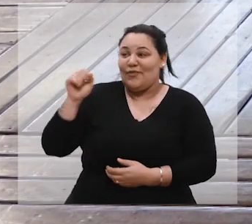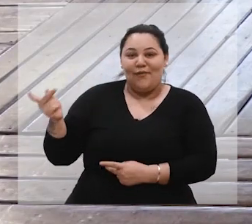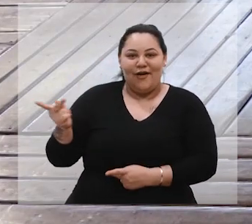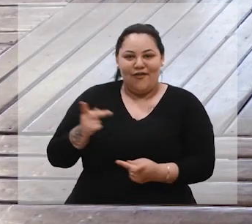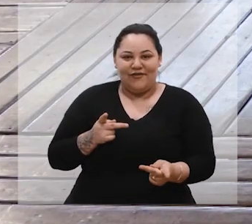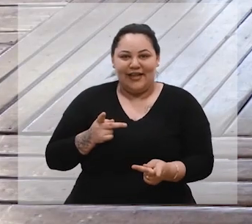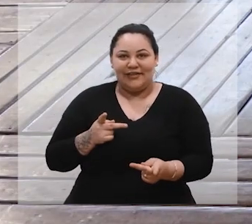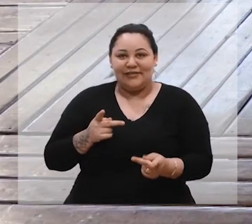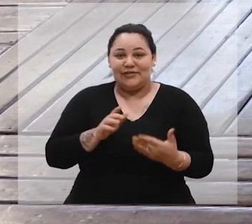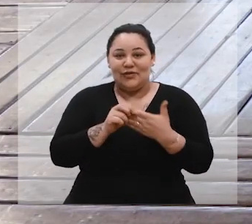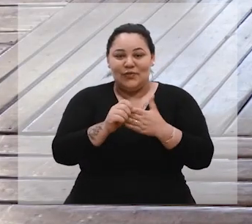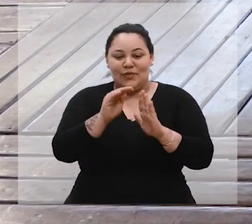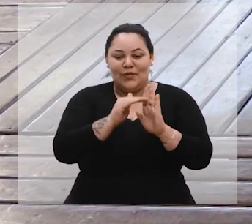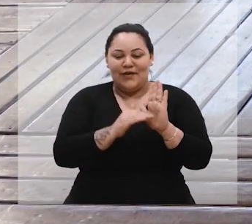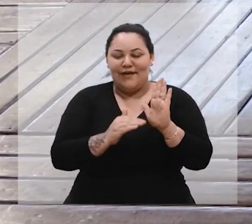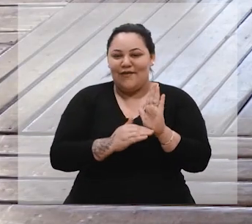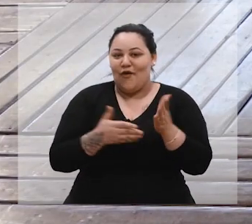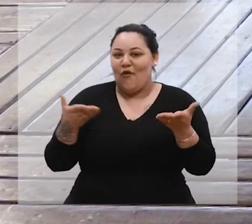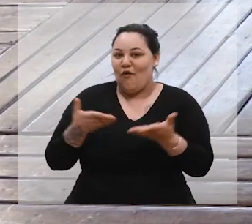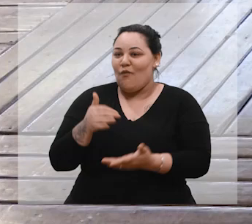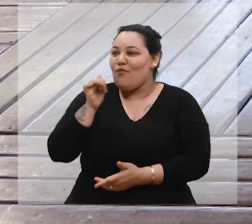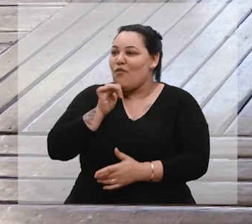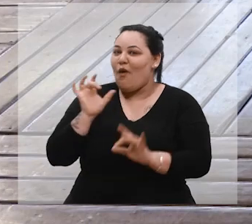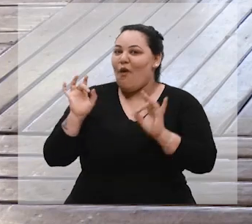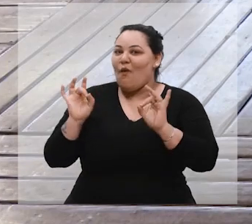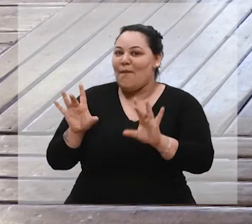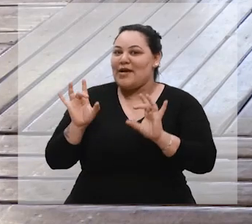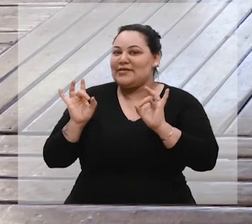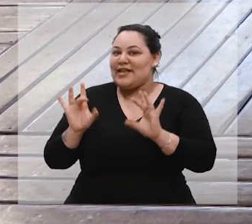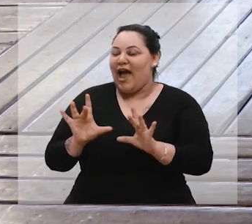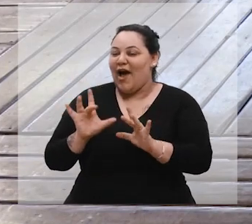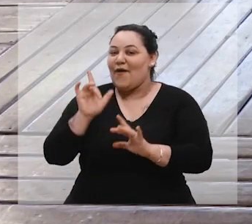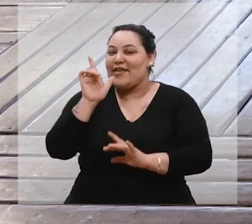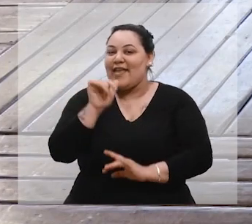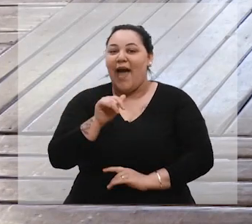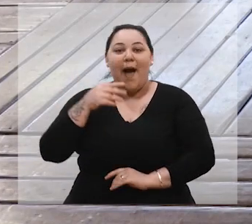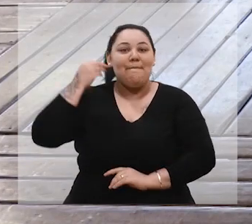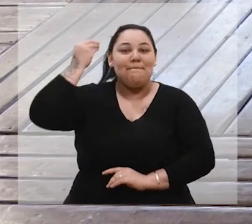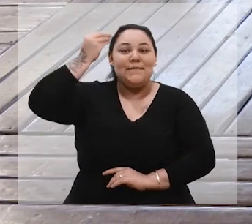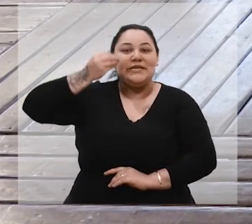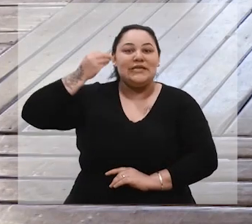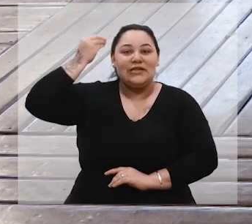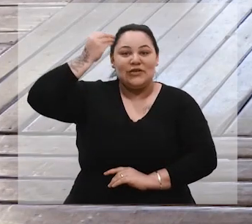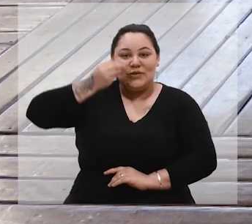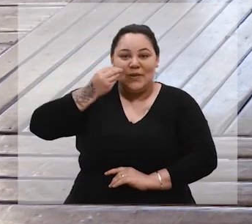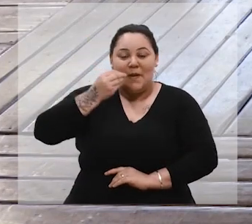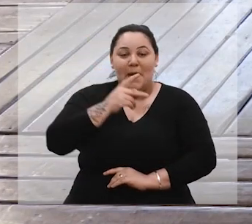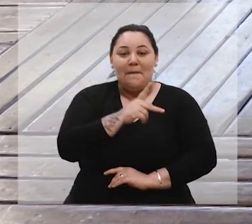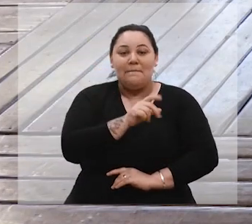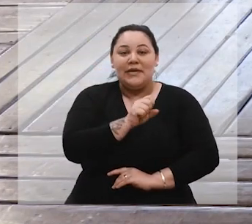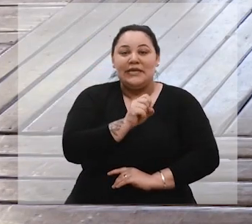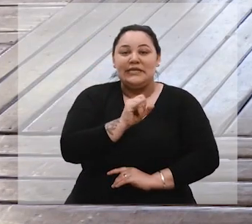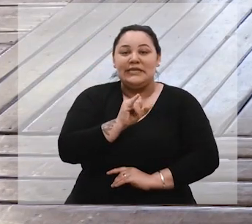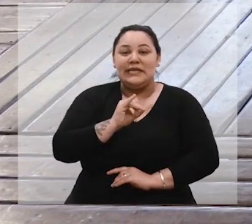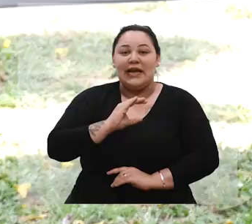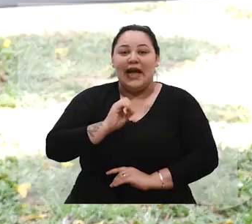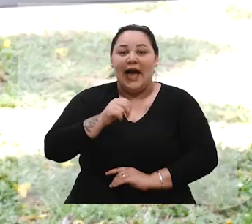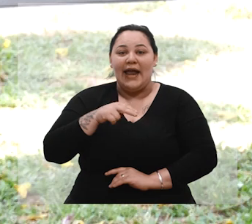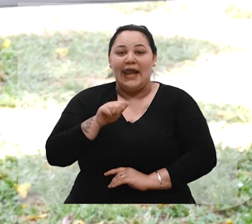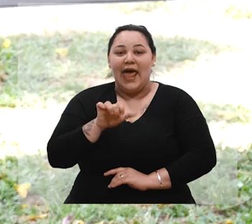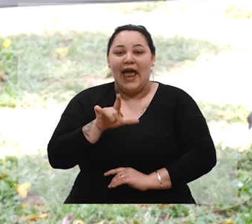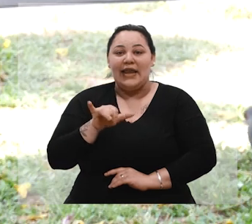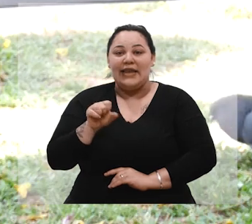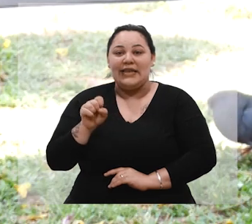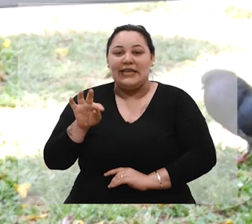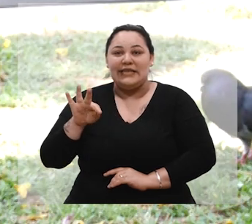participando da programação com uma convidada muito especial, que é a psicóloga, psicanalista e escritora Ana Sui,